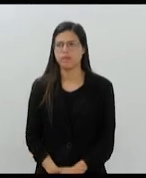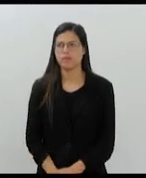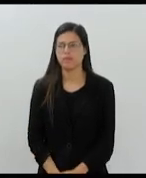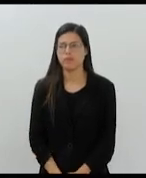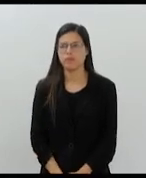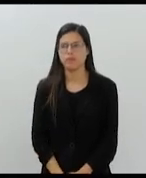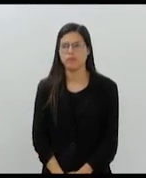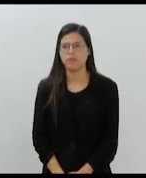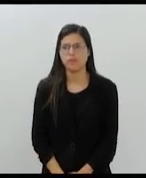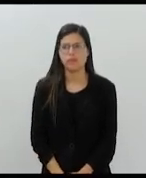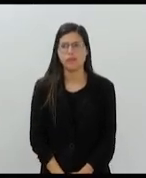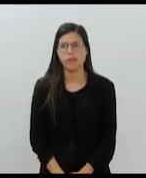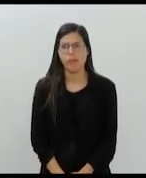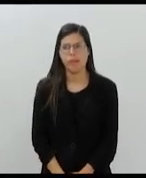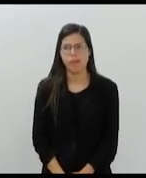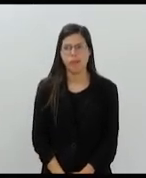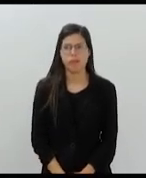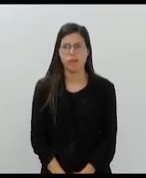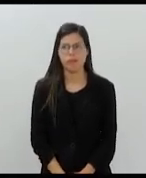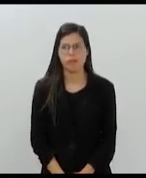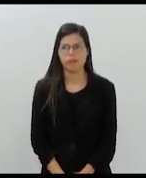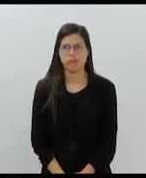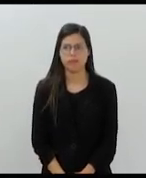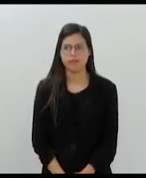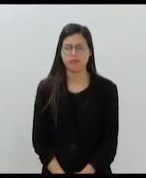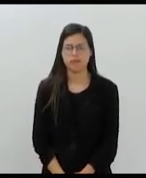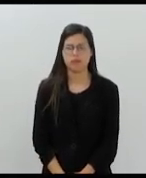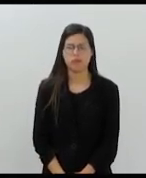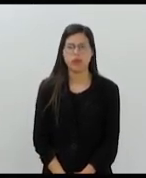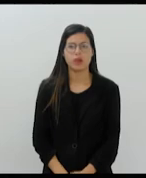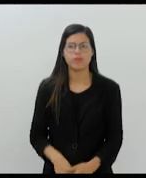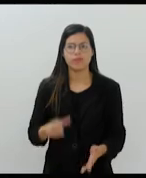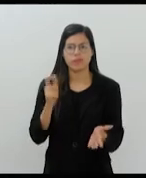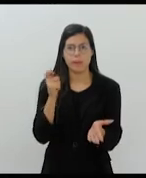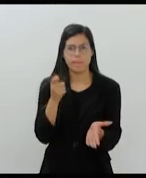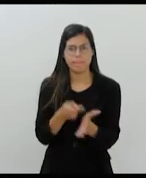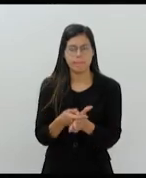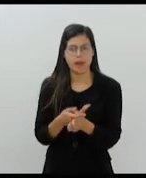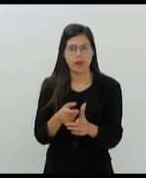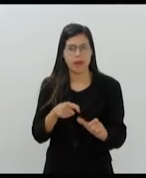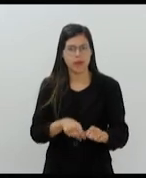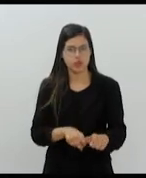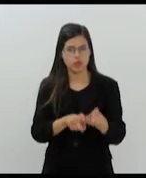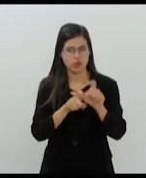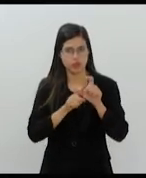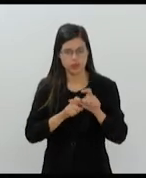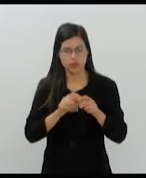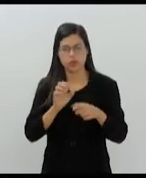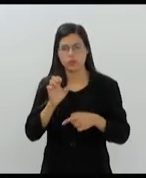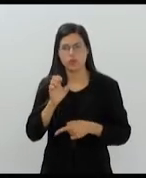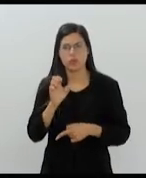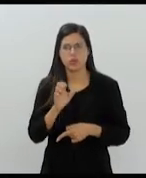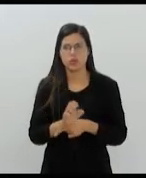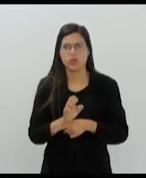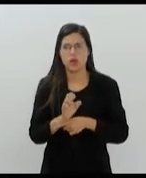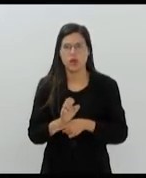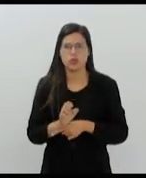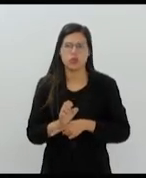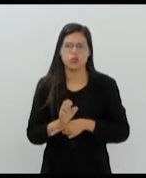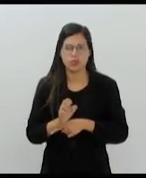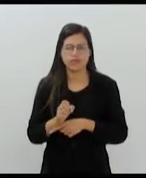é o que está reservado para o pagamento da dívida do Estado com a